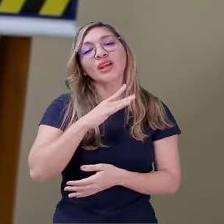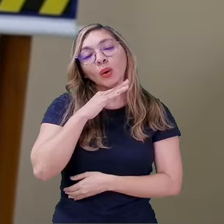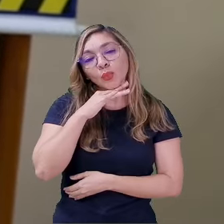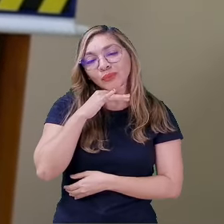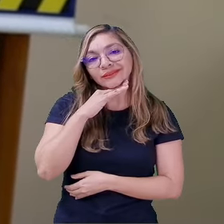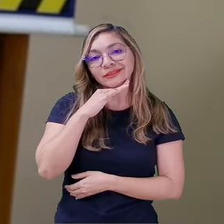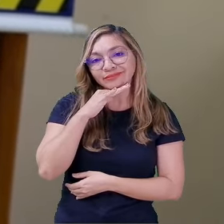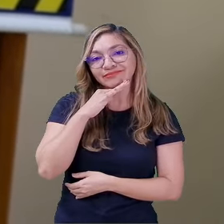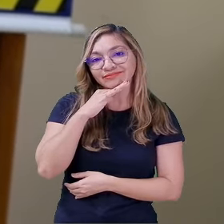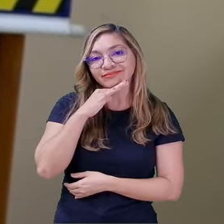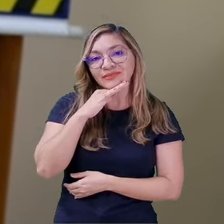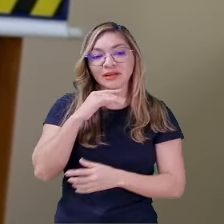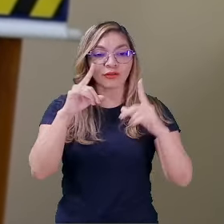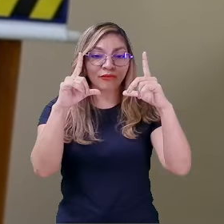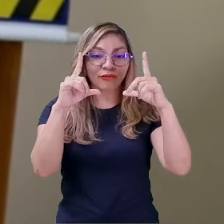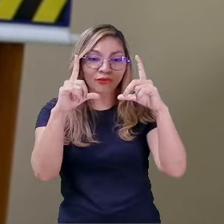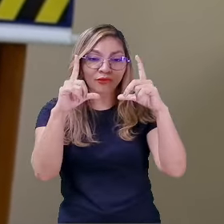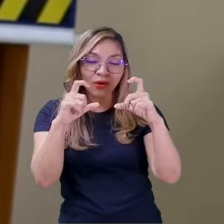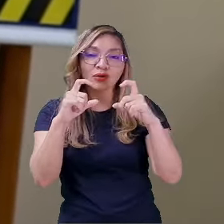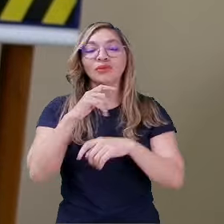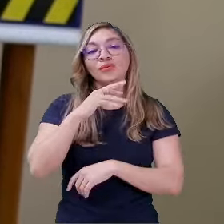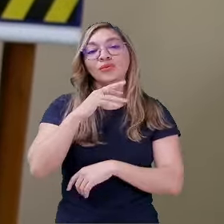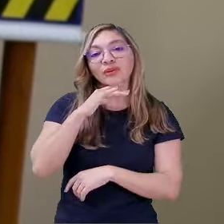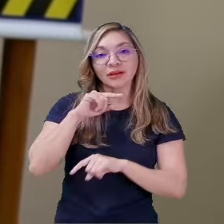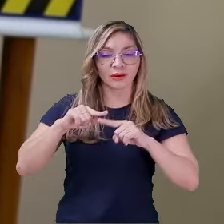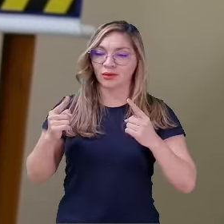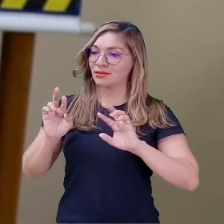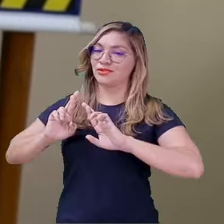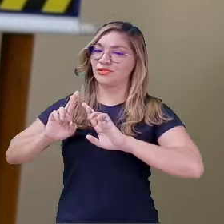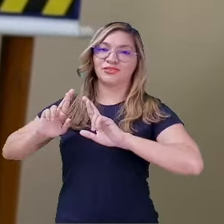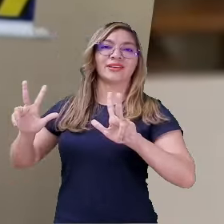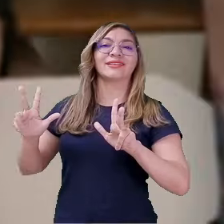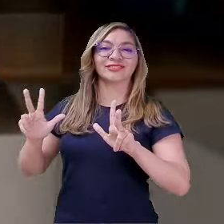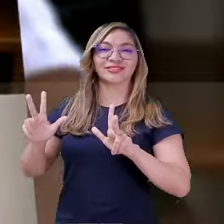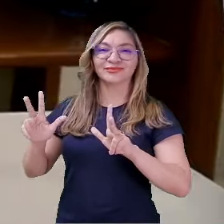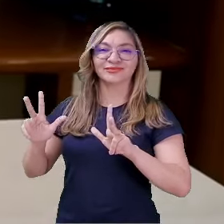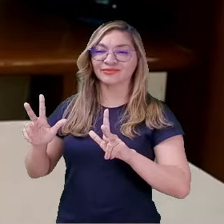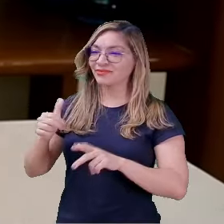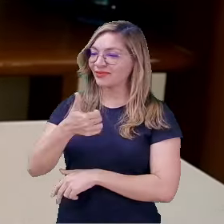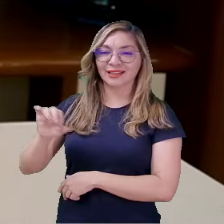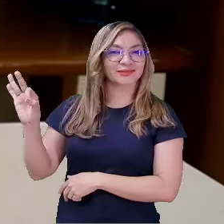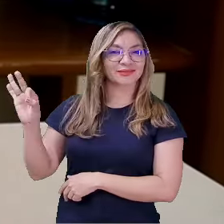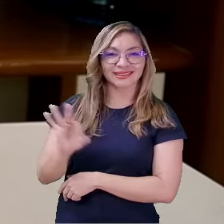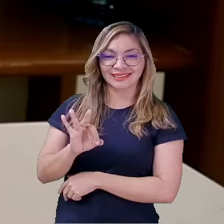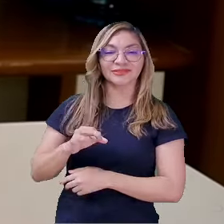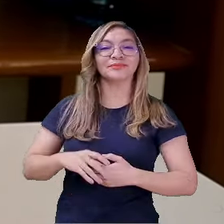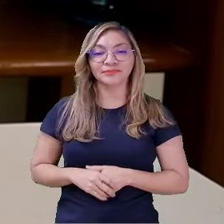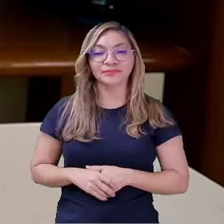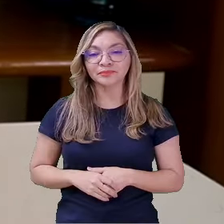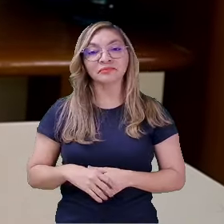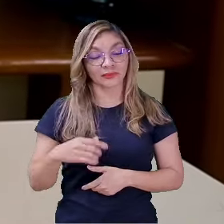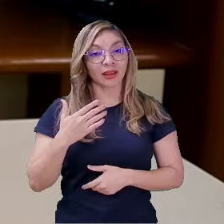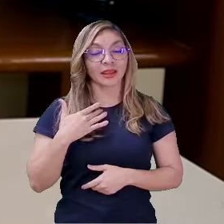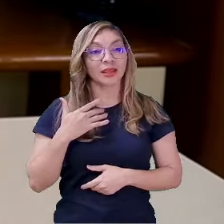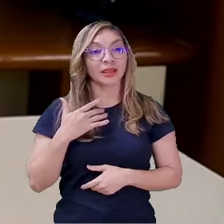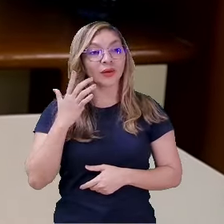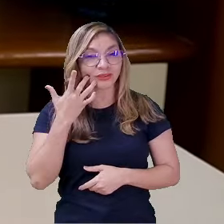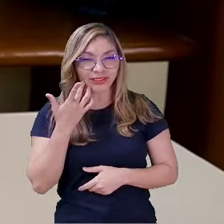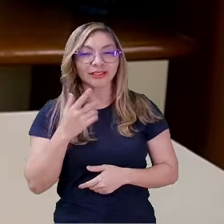poder fazer a fotografia. Agora não. Agora está 100%. E eu achei na Polícia Técnica,